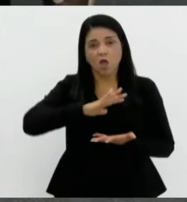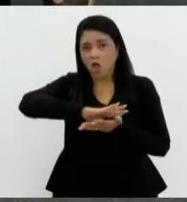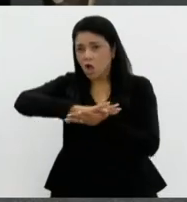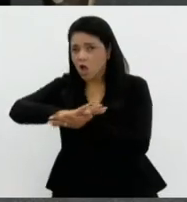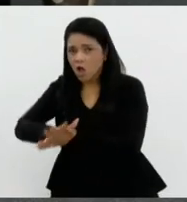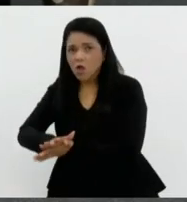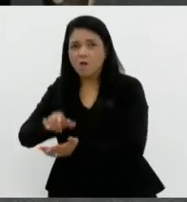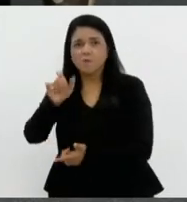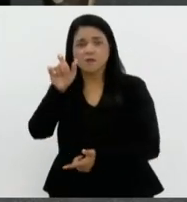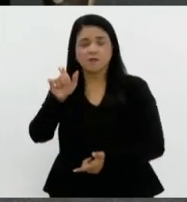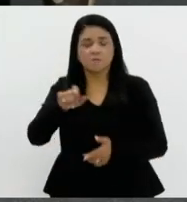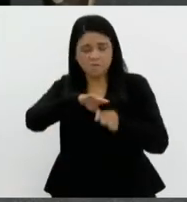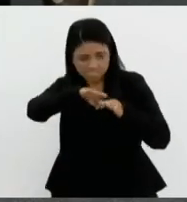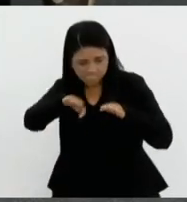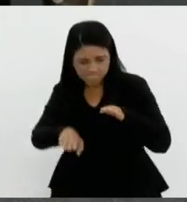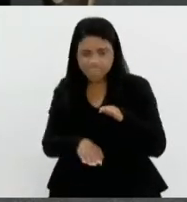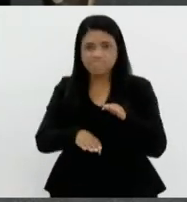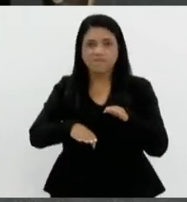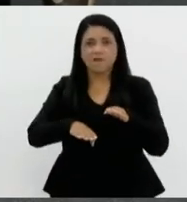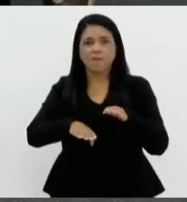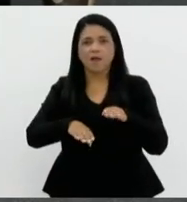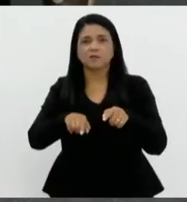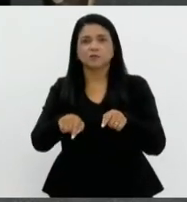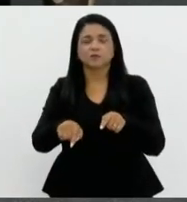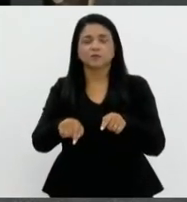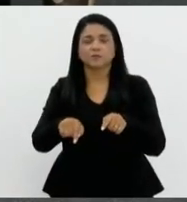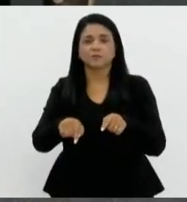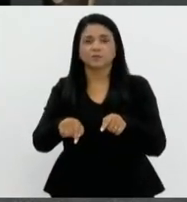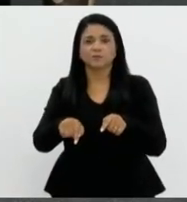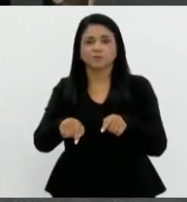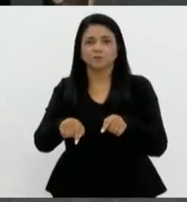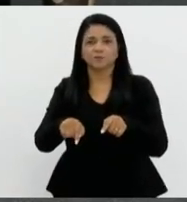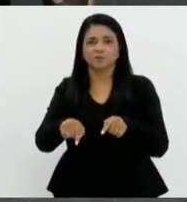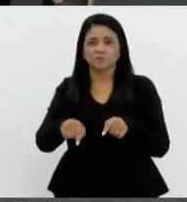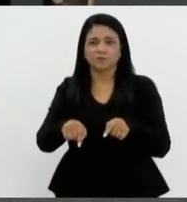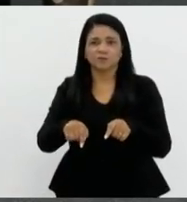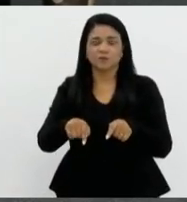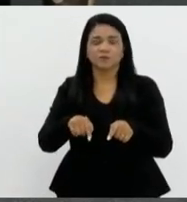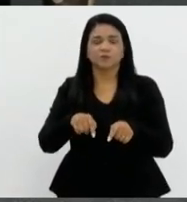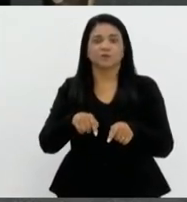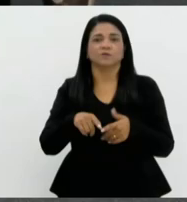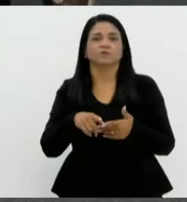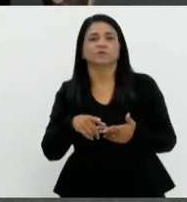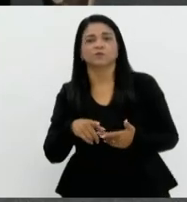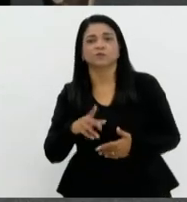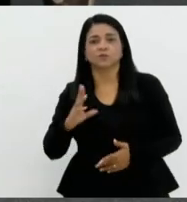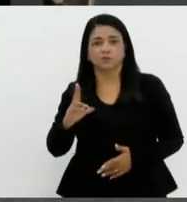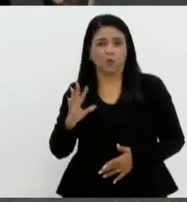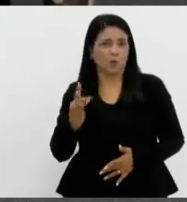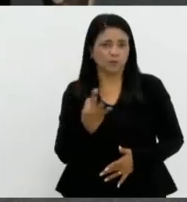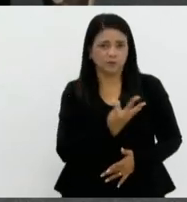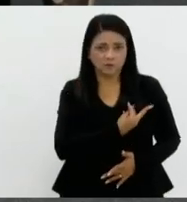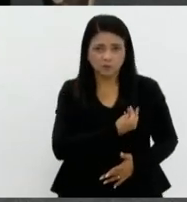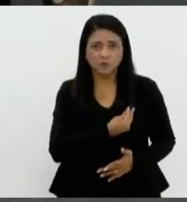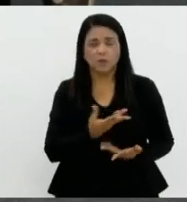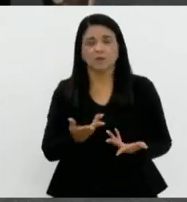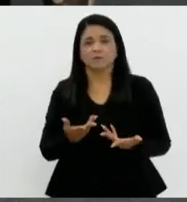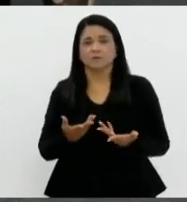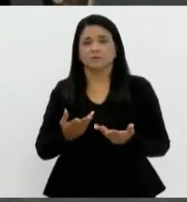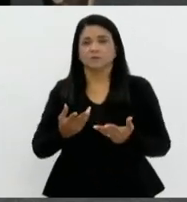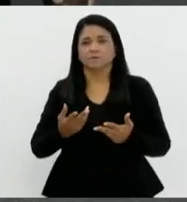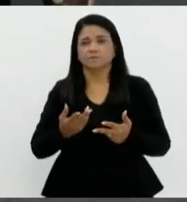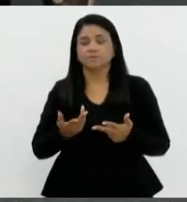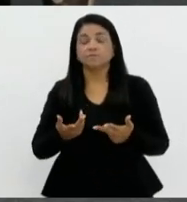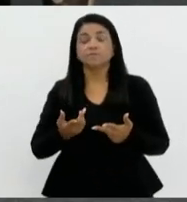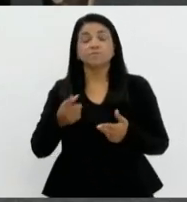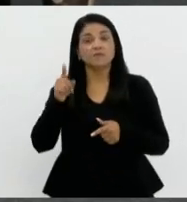paz. Com Netanyahu e Hamas, nunca haverá paz. Então, a minha esperança, e digo para todos, é que o